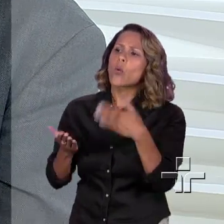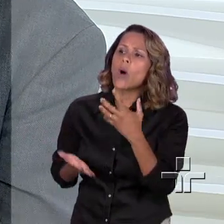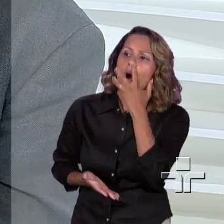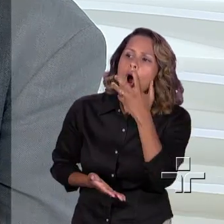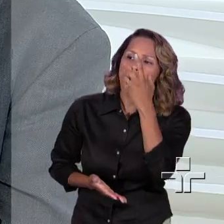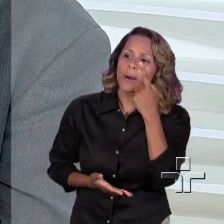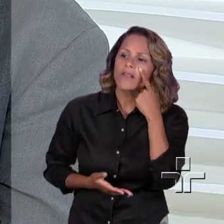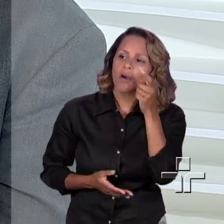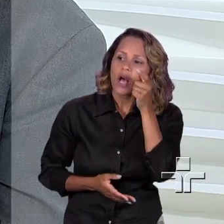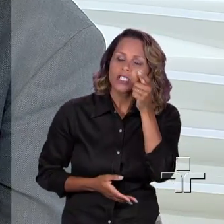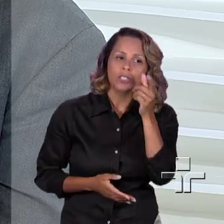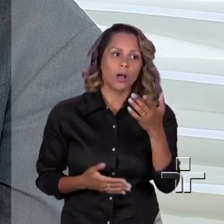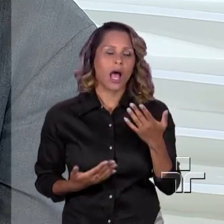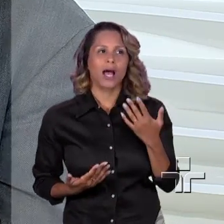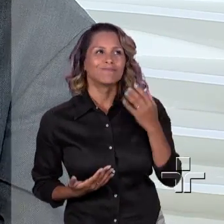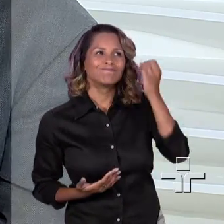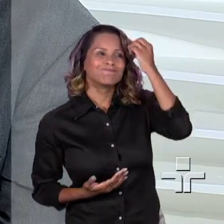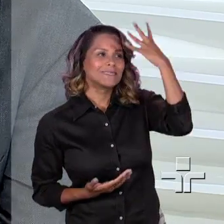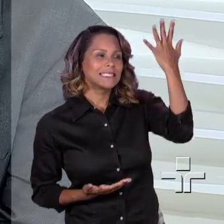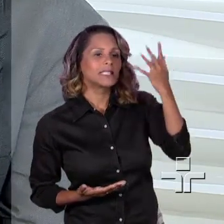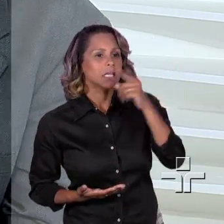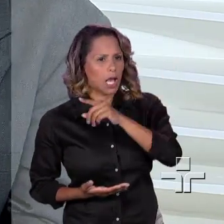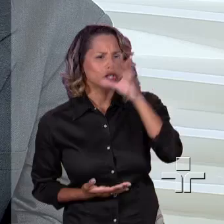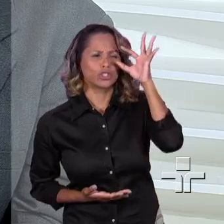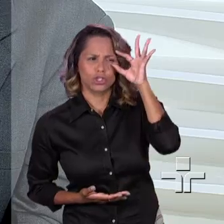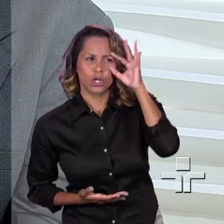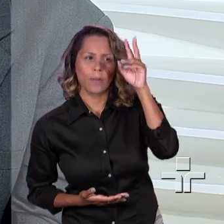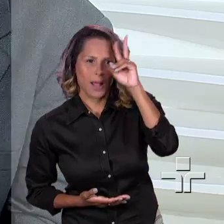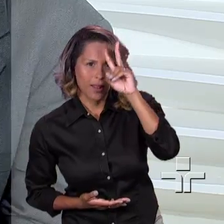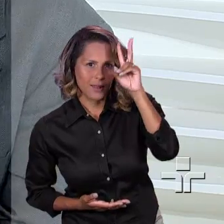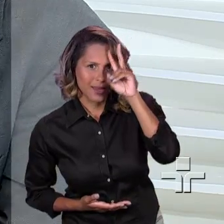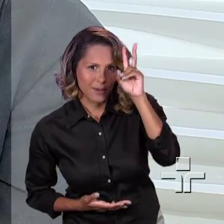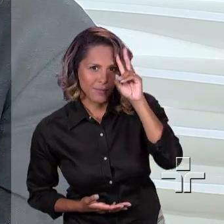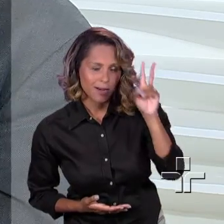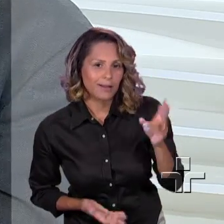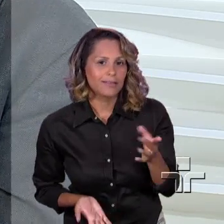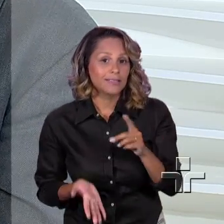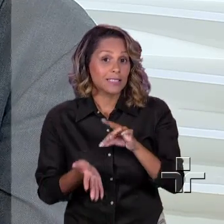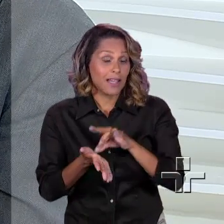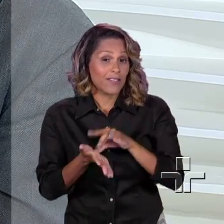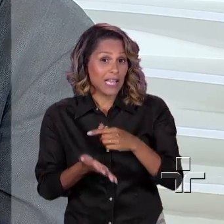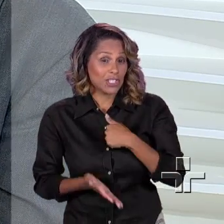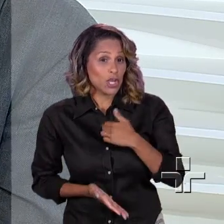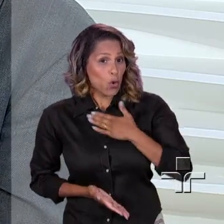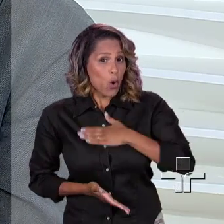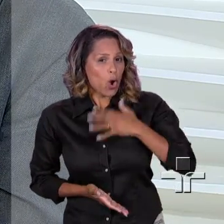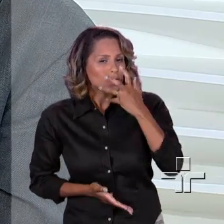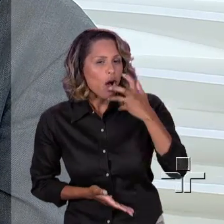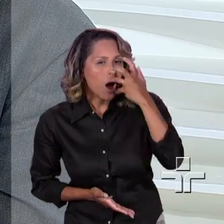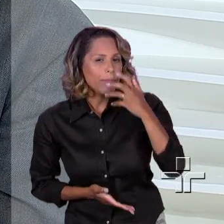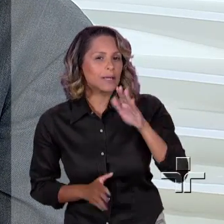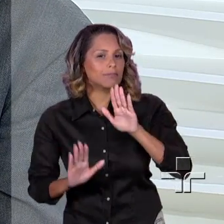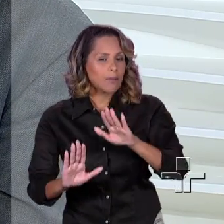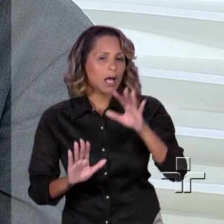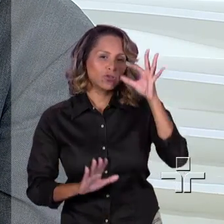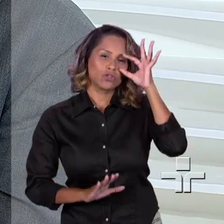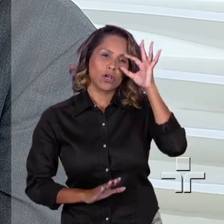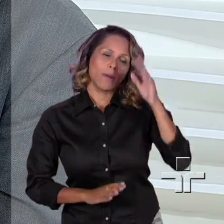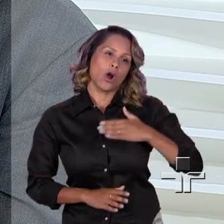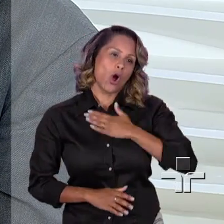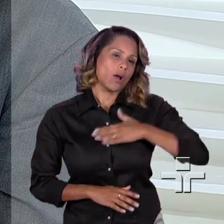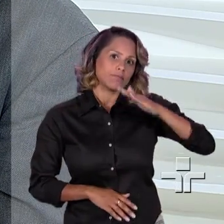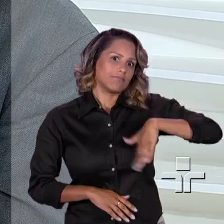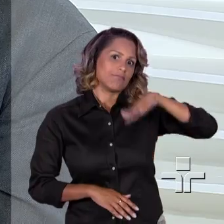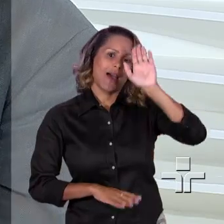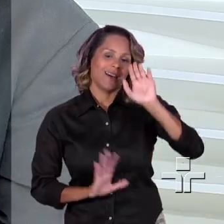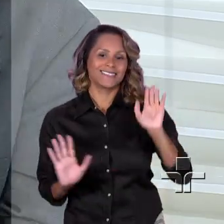sabe muito bem ópera. Na verdade, eu gosto de ópera, mas ela sabe 10 vezes mais. É uma ópera russa, mas não estou